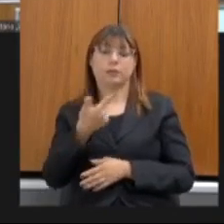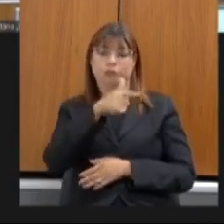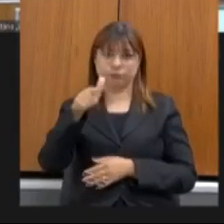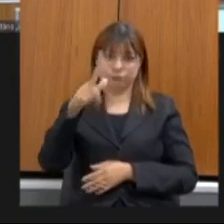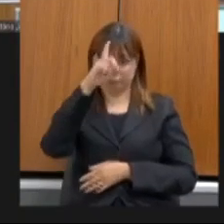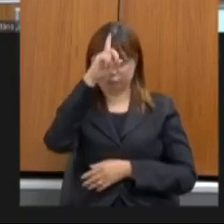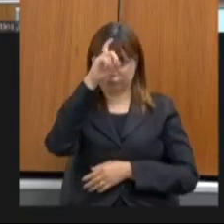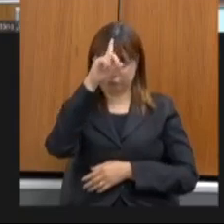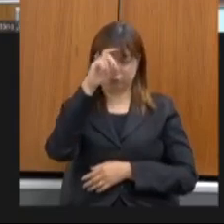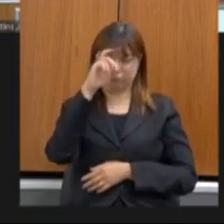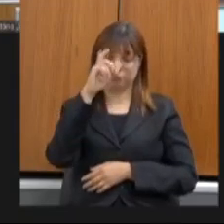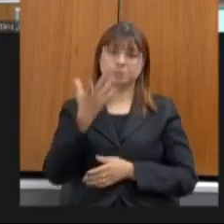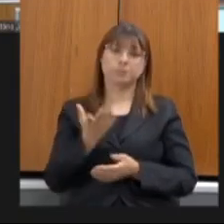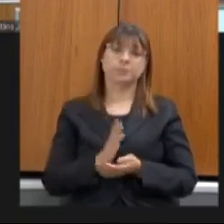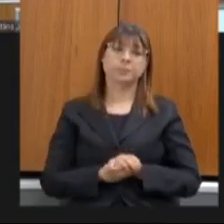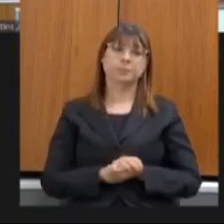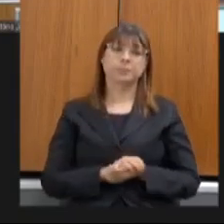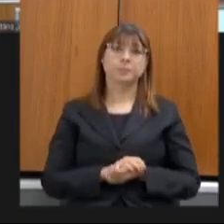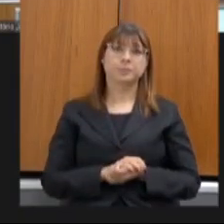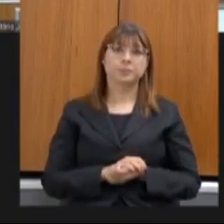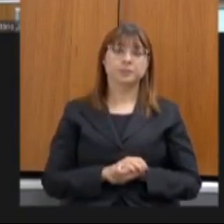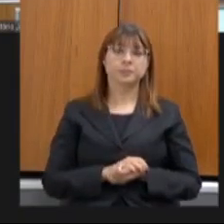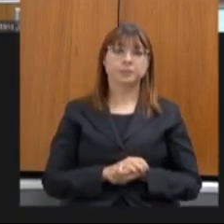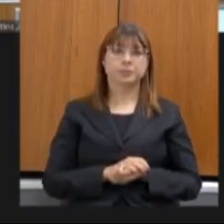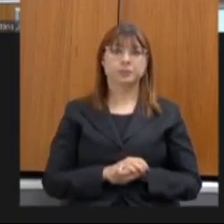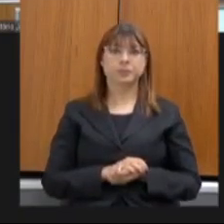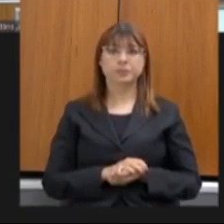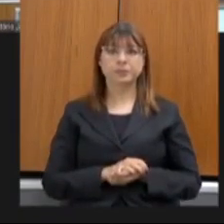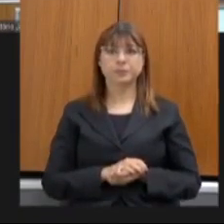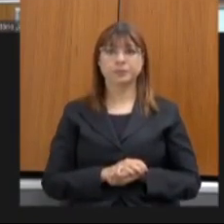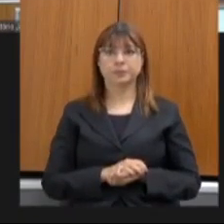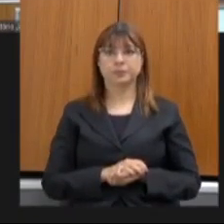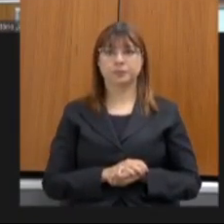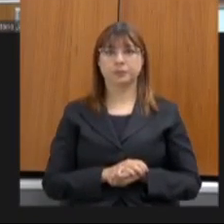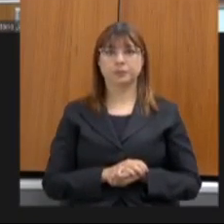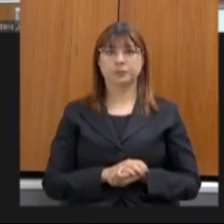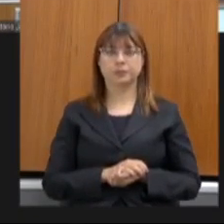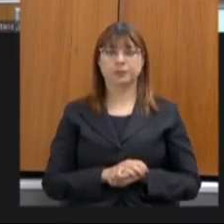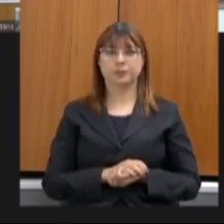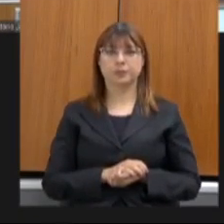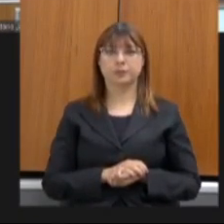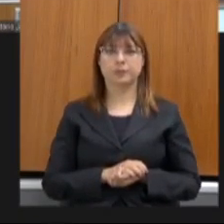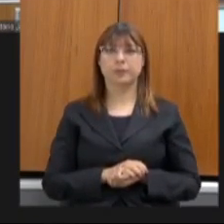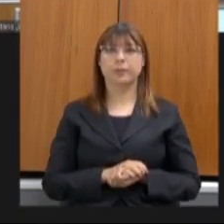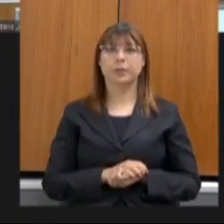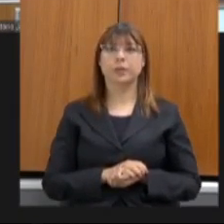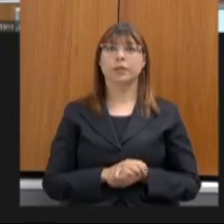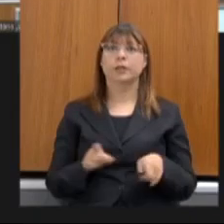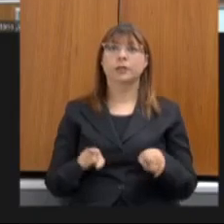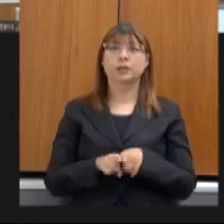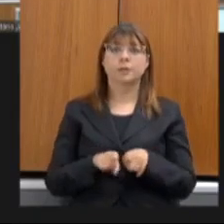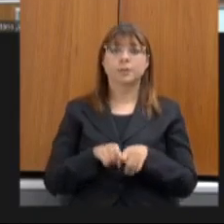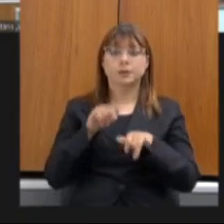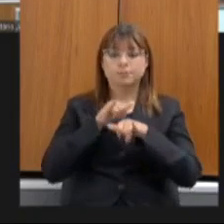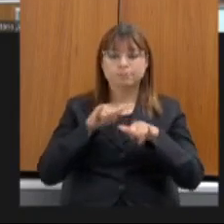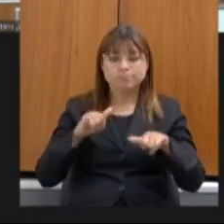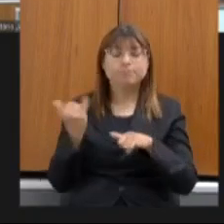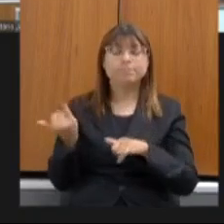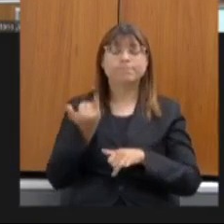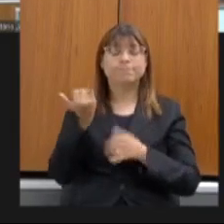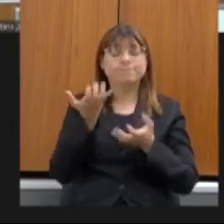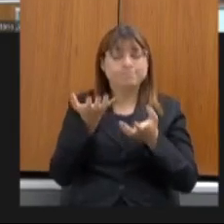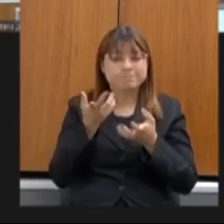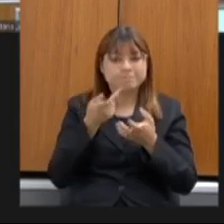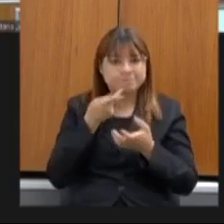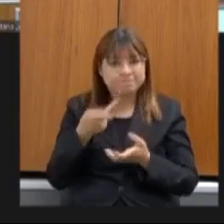aí filantrópicos pode passar é uma grande notícia também que eu queria dar